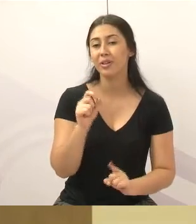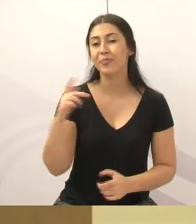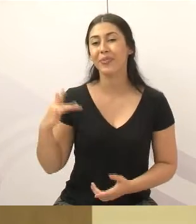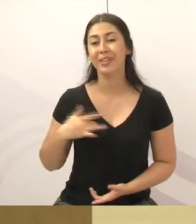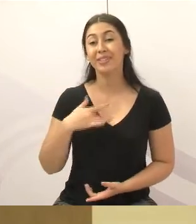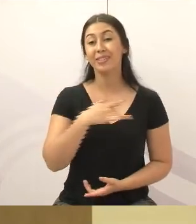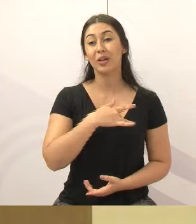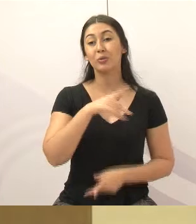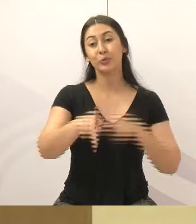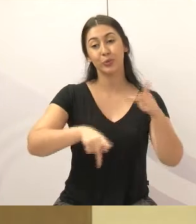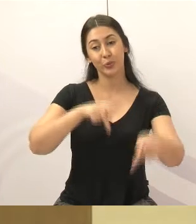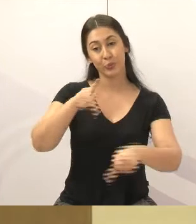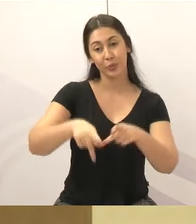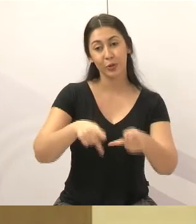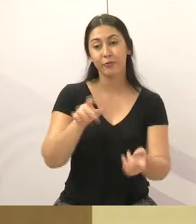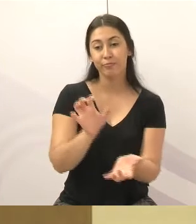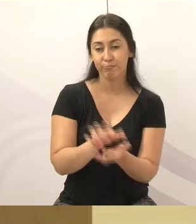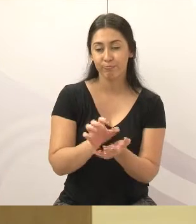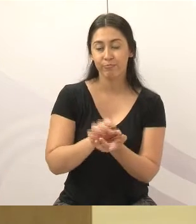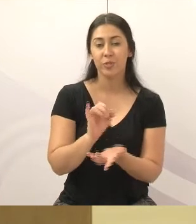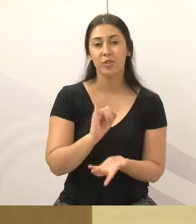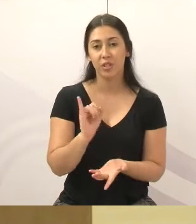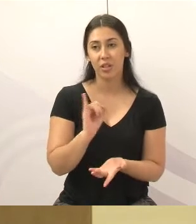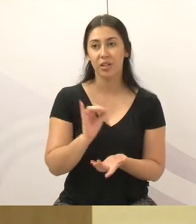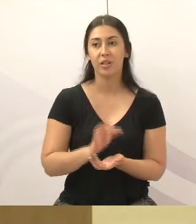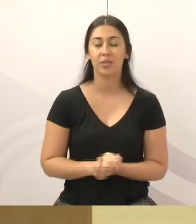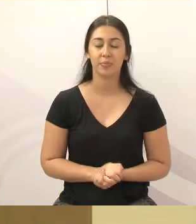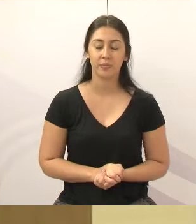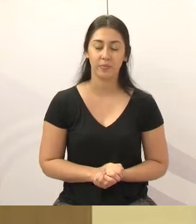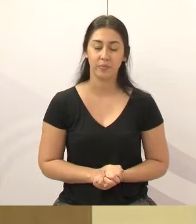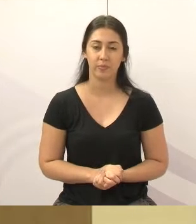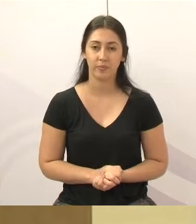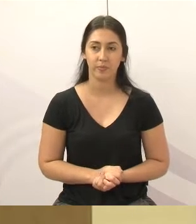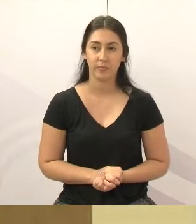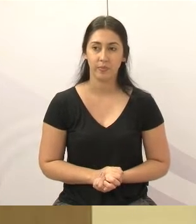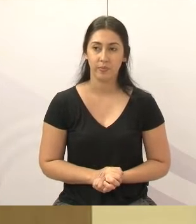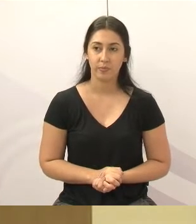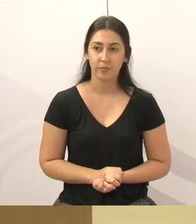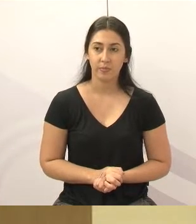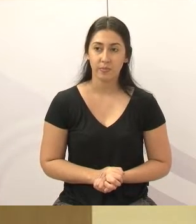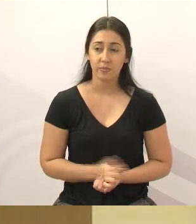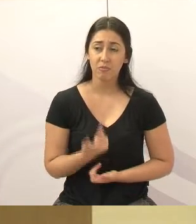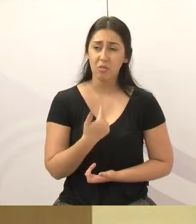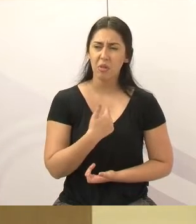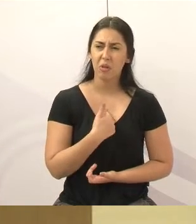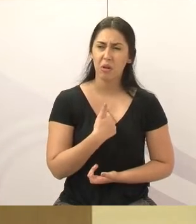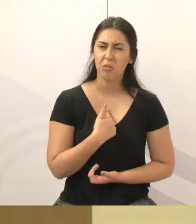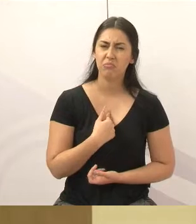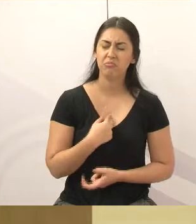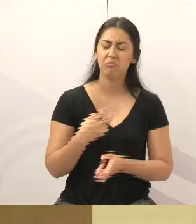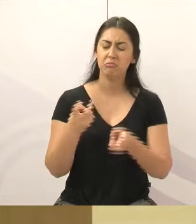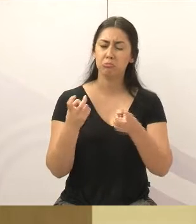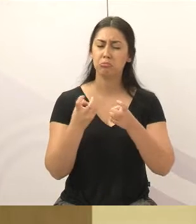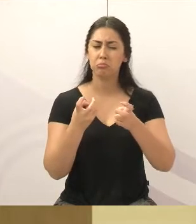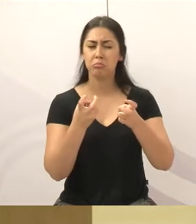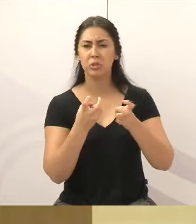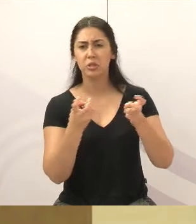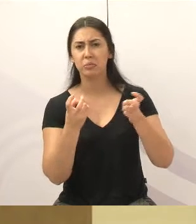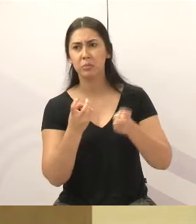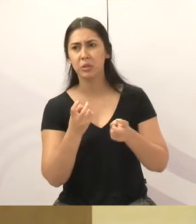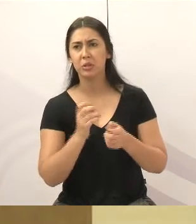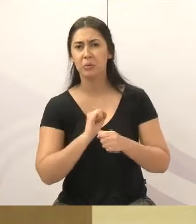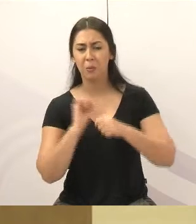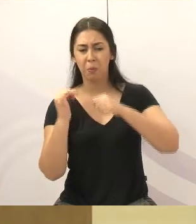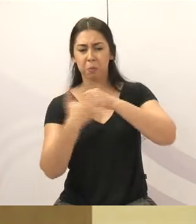os cidadãos do nosso município. E eu tenho acompanhado bastante a evolução